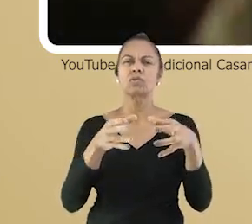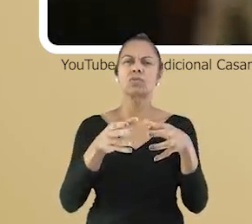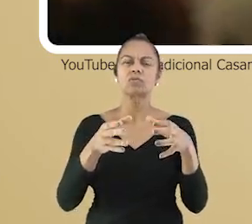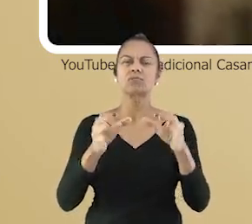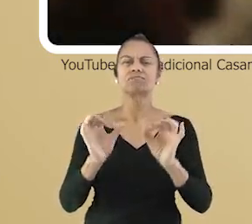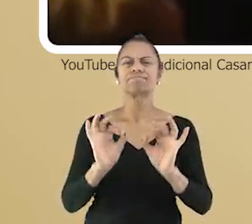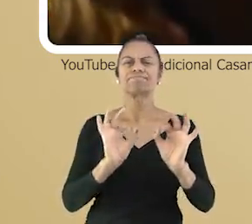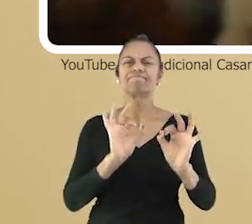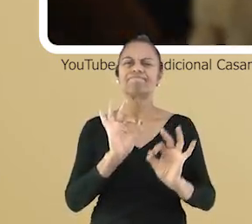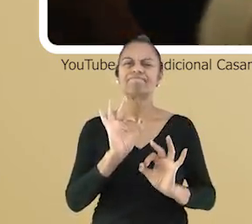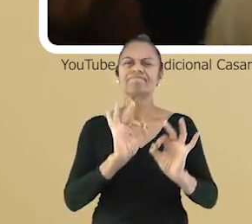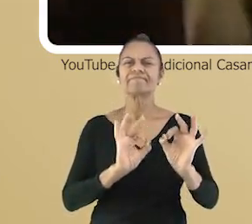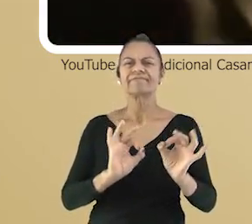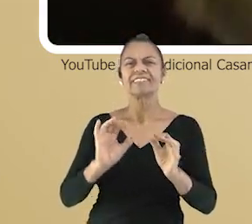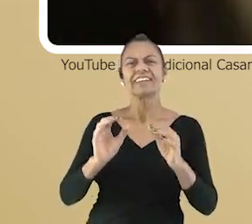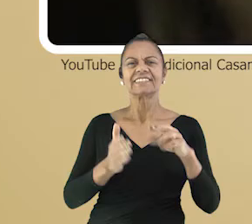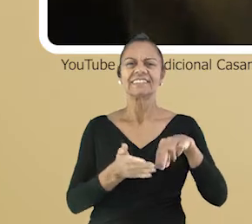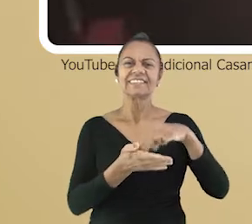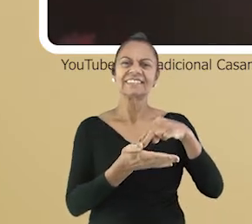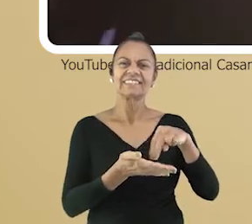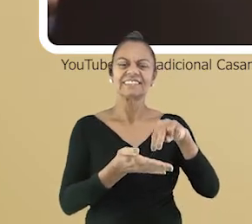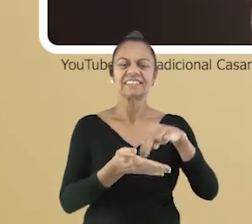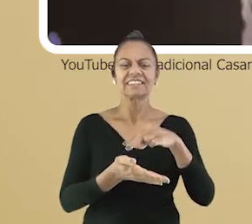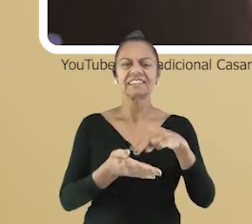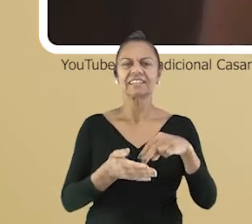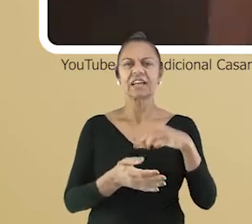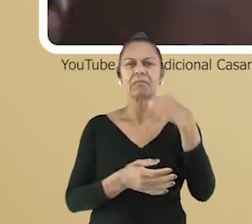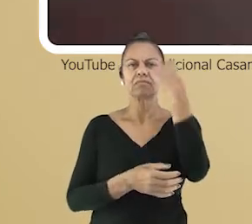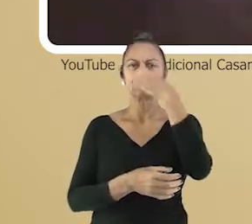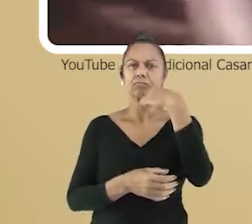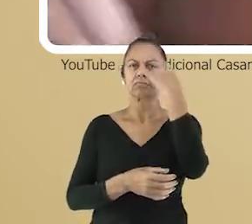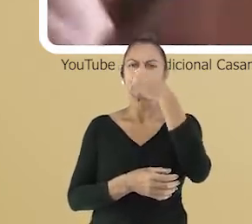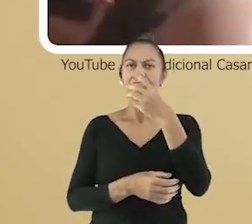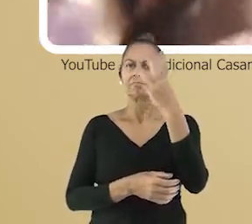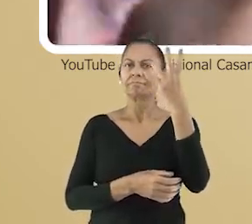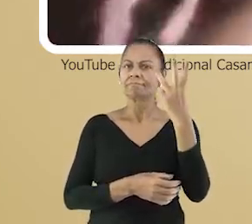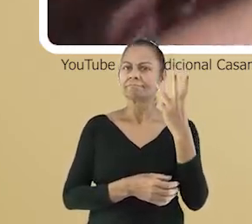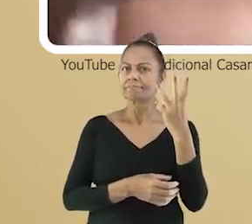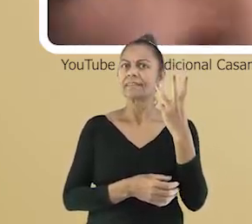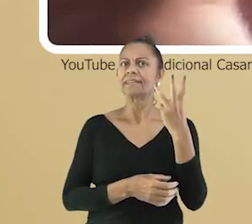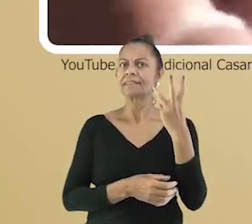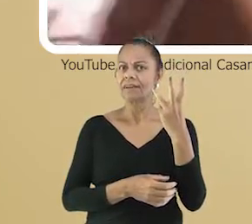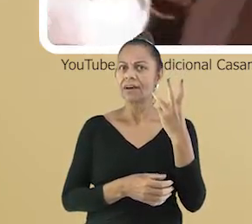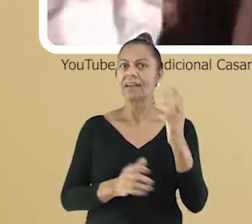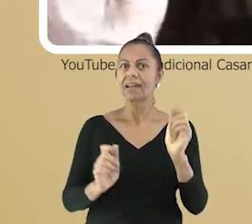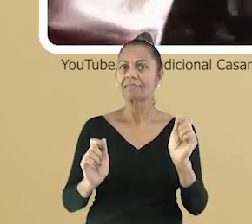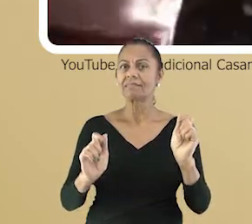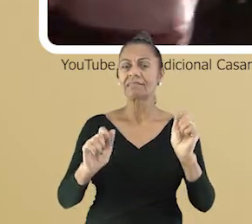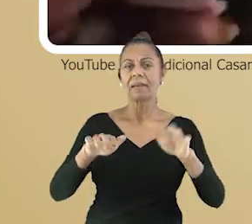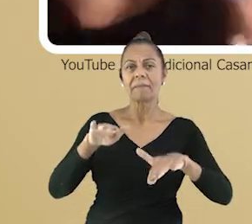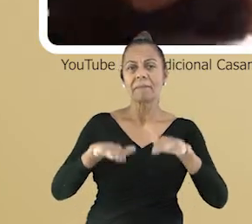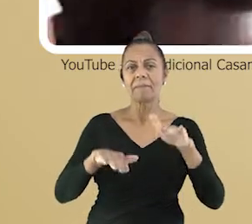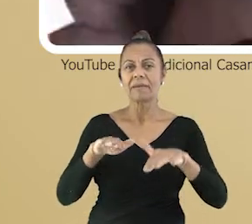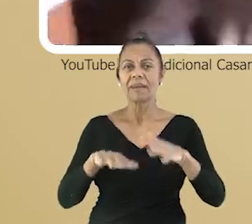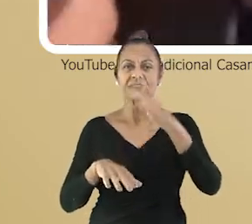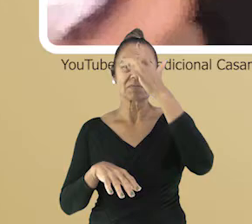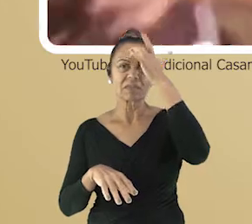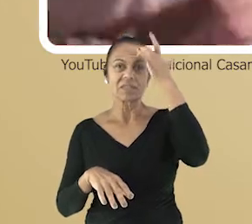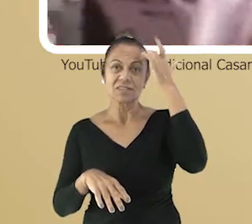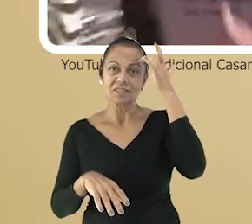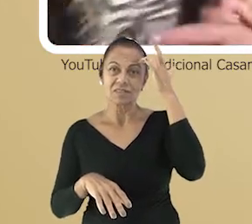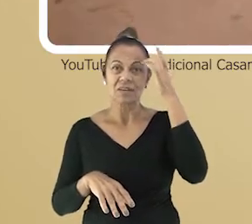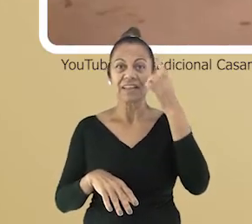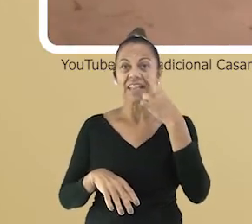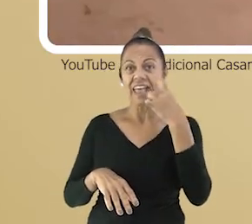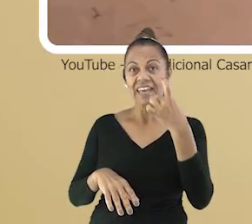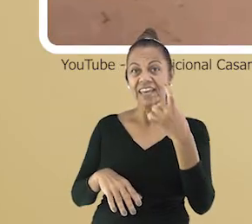Dessa forma, o baile se desenrola com todos sabendo quem é casado e quem é solteiro. Tudo aos gritos dos